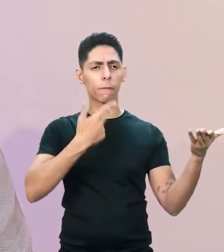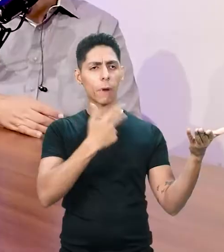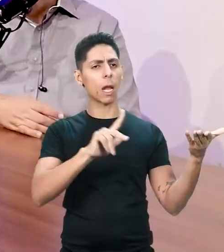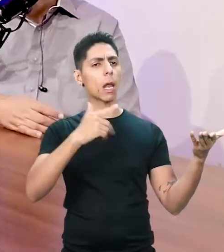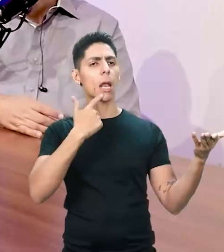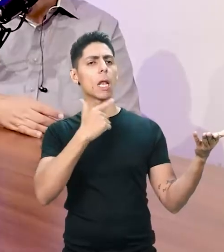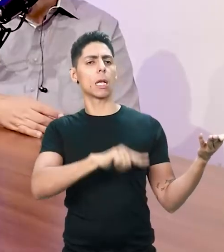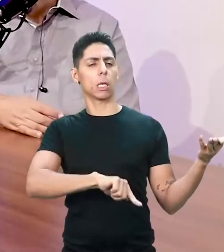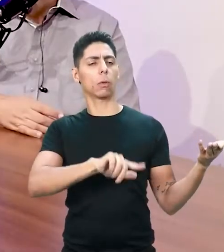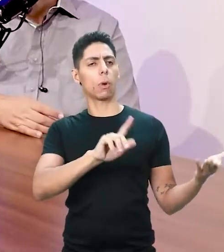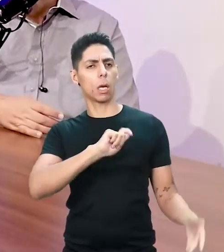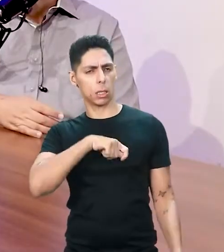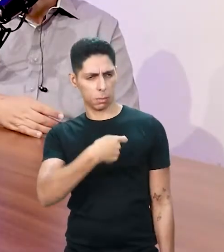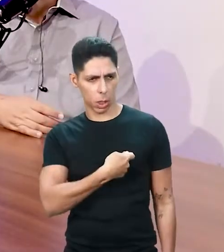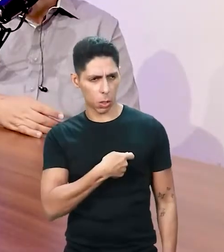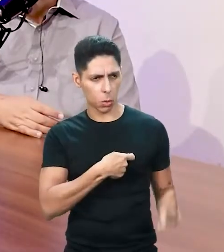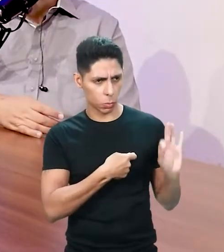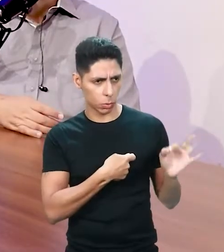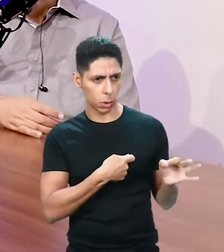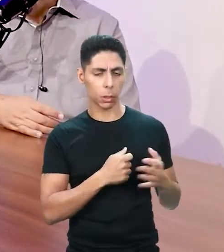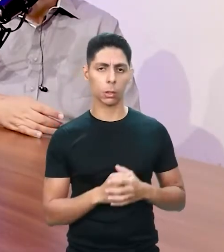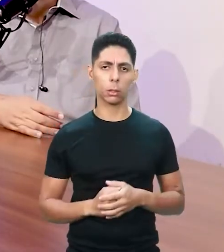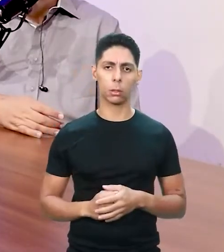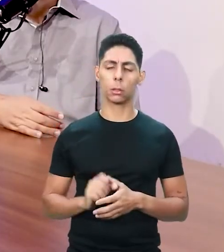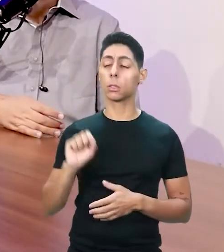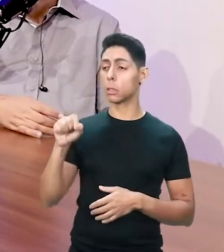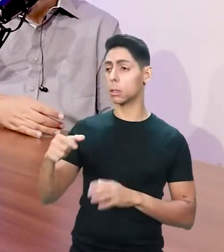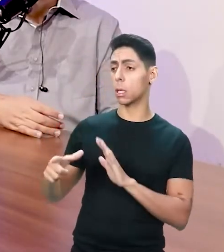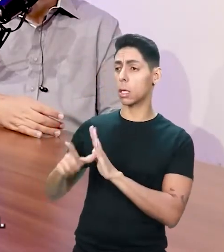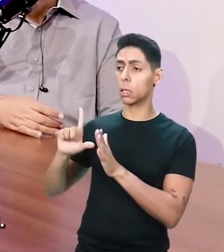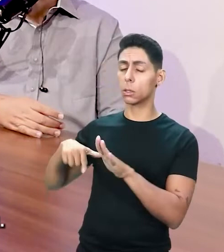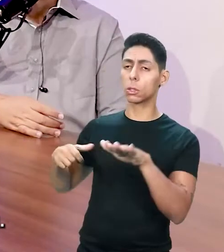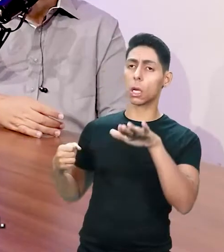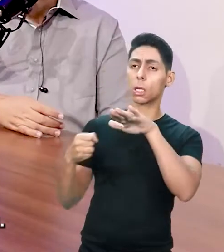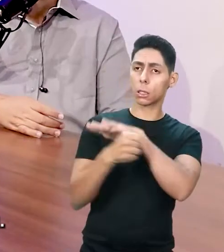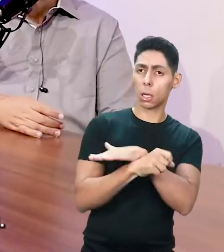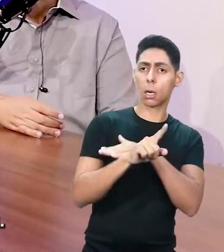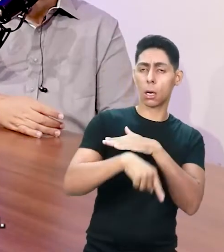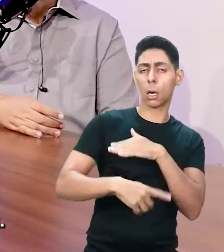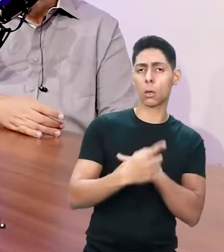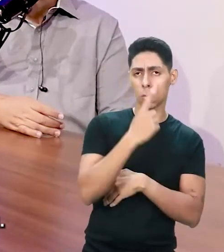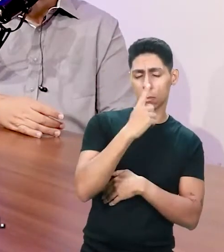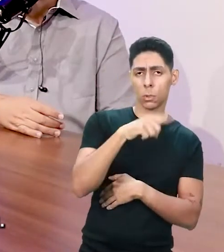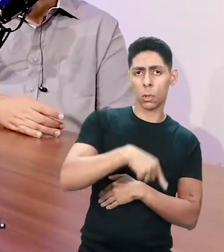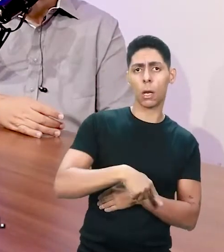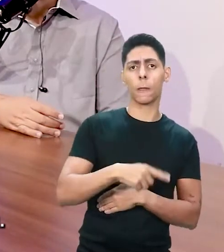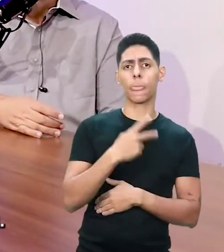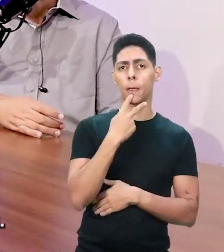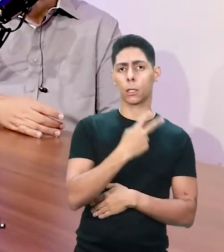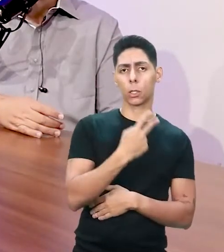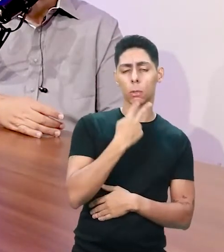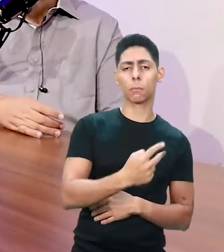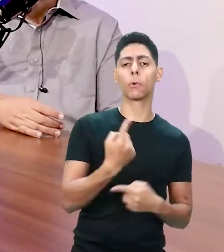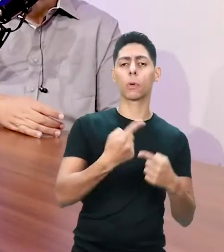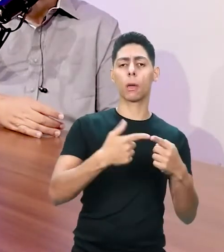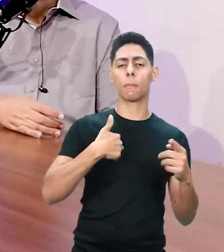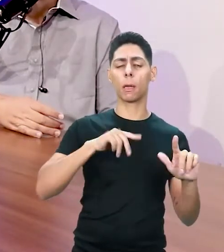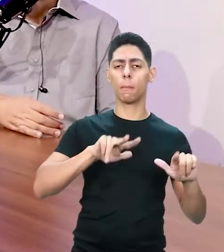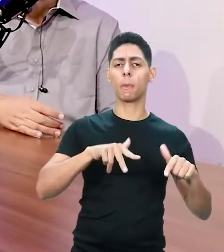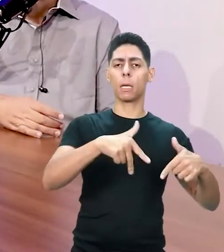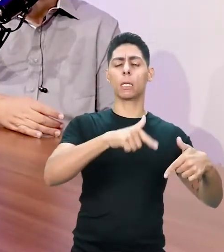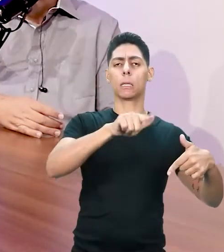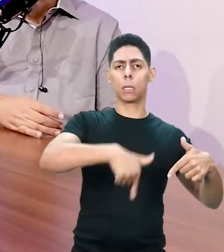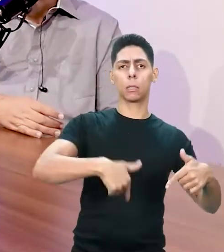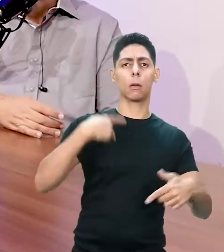espanhol. Eu já tinha militado em organizações de idioma espanhol, porque a minha militância política nos